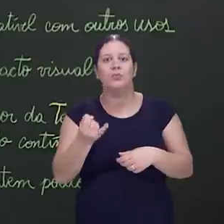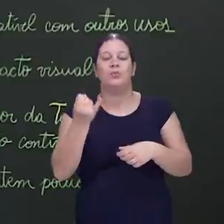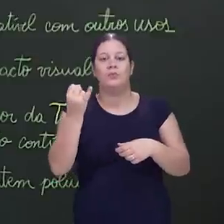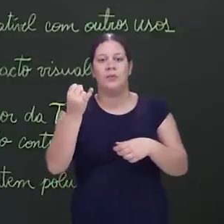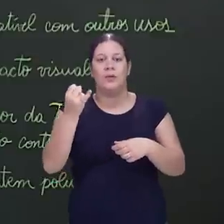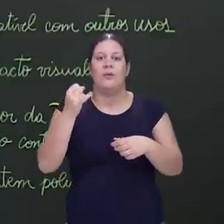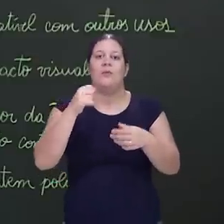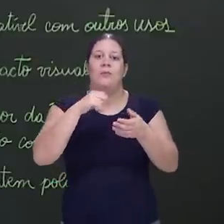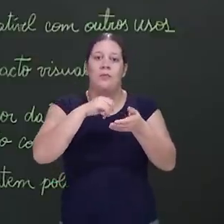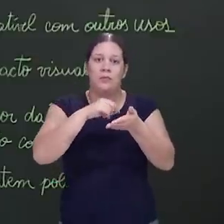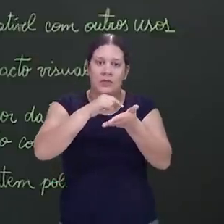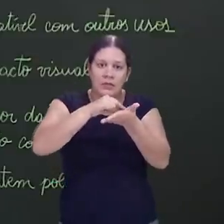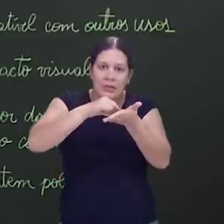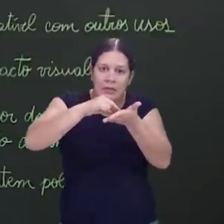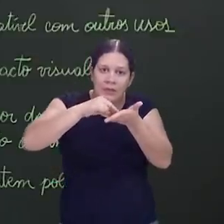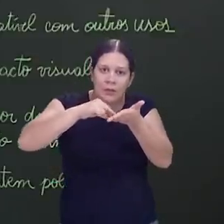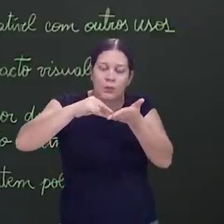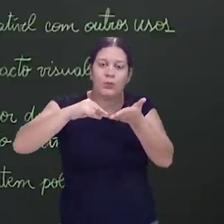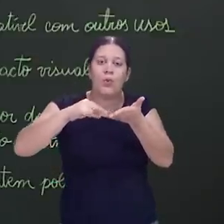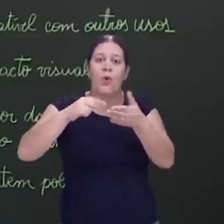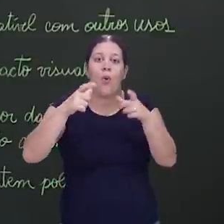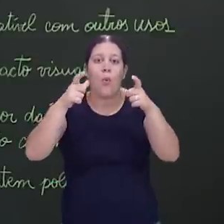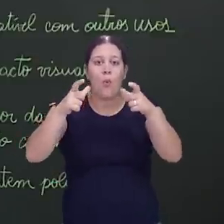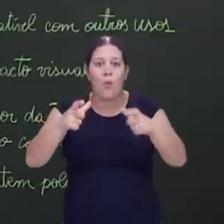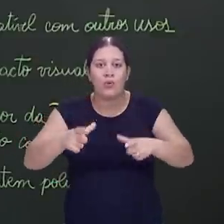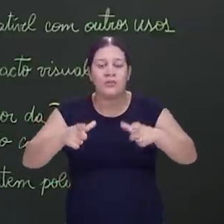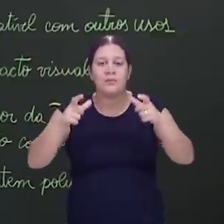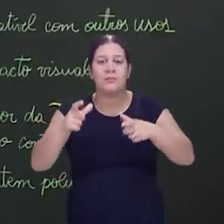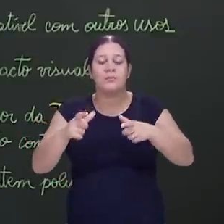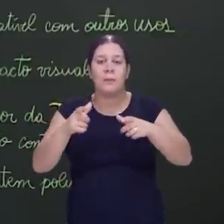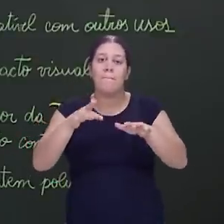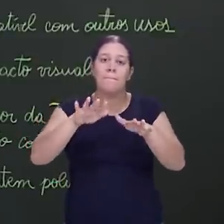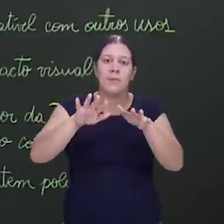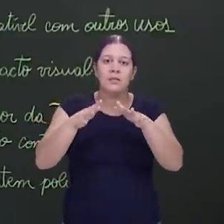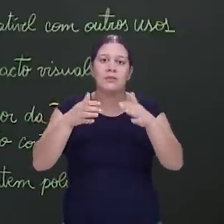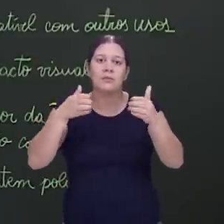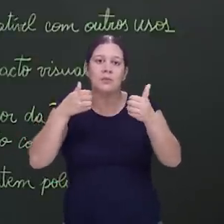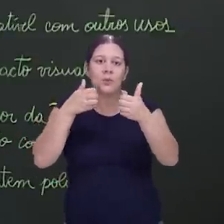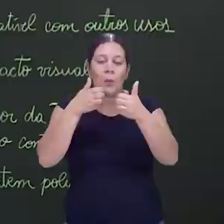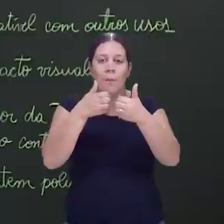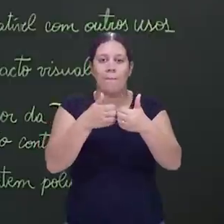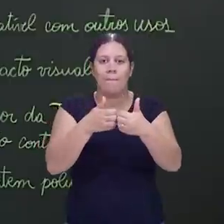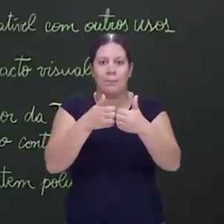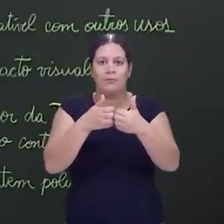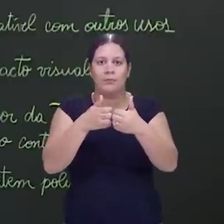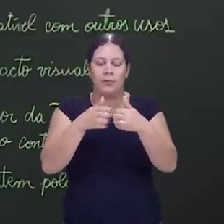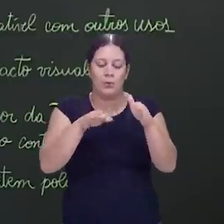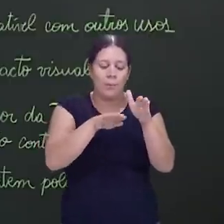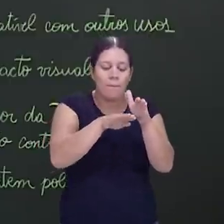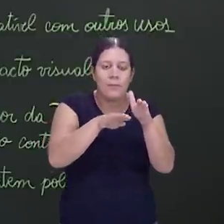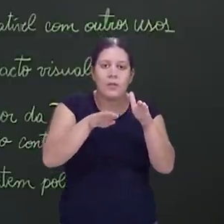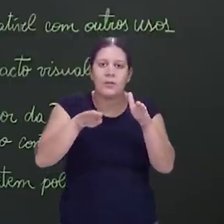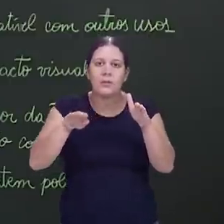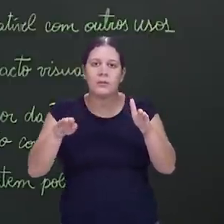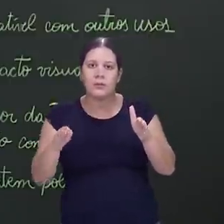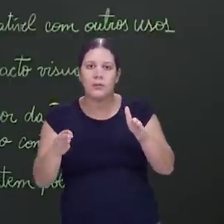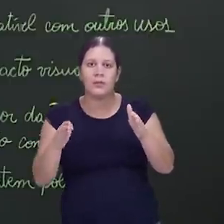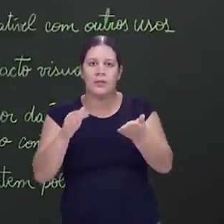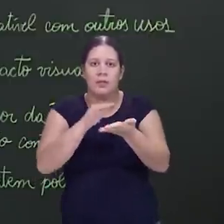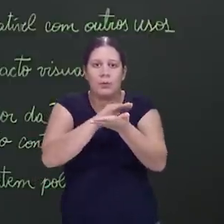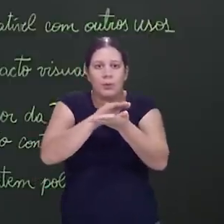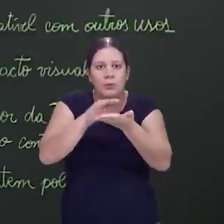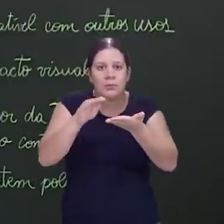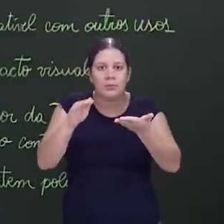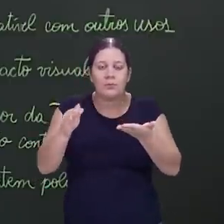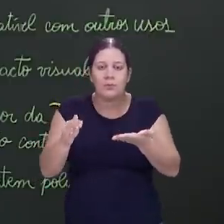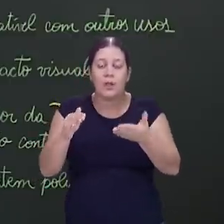com fraturas, com algumas crateras, onde pela proximidade com esse manto, dependendo da estrutura